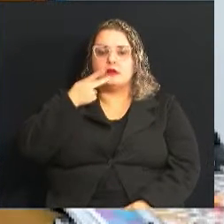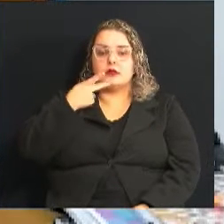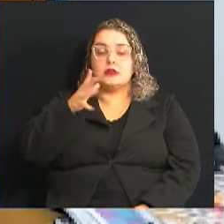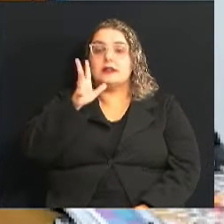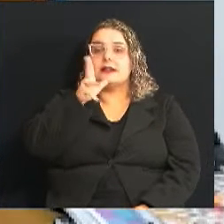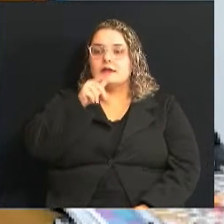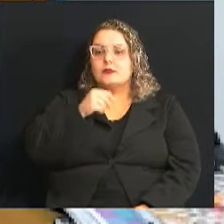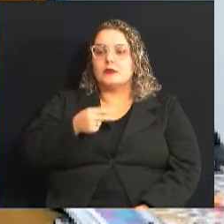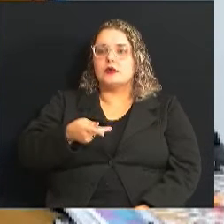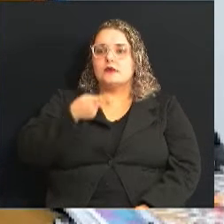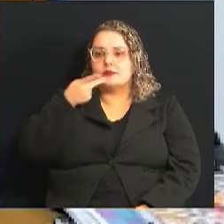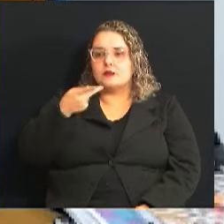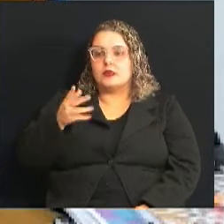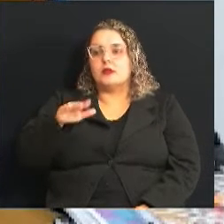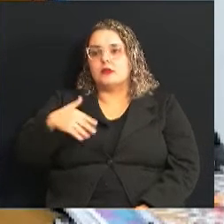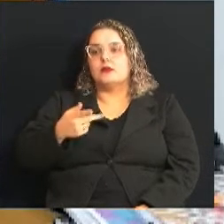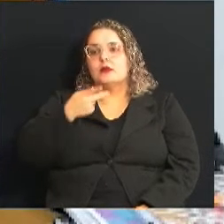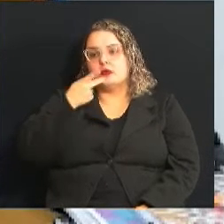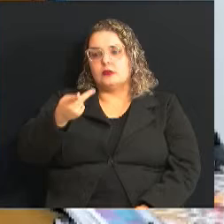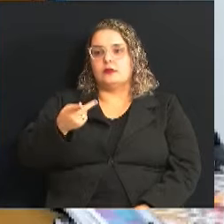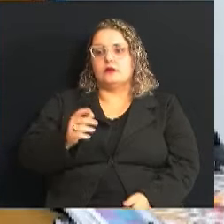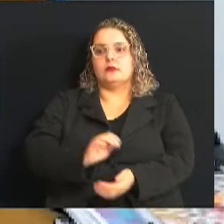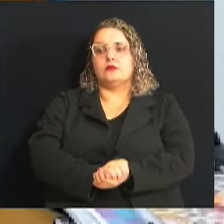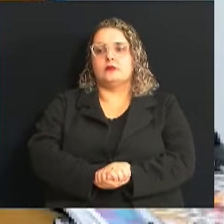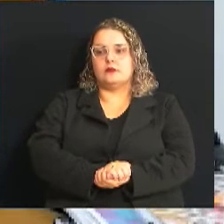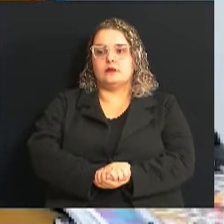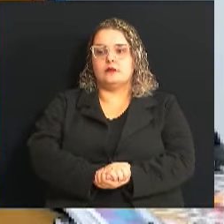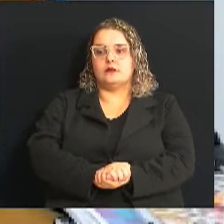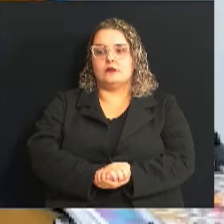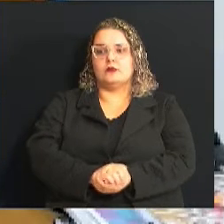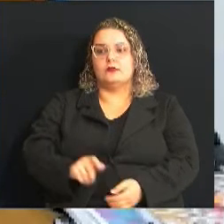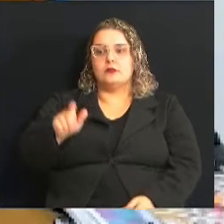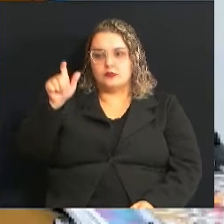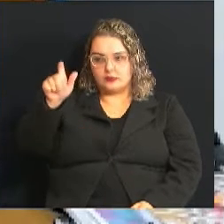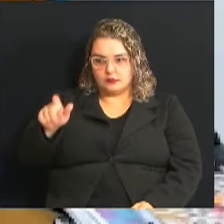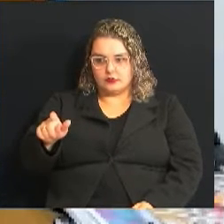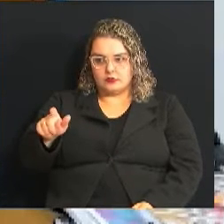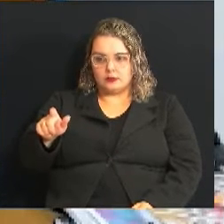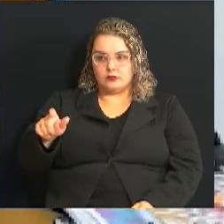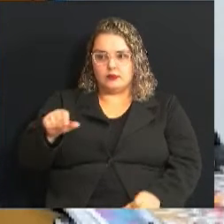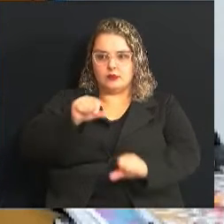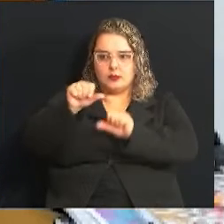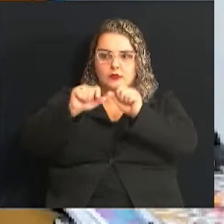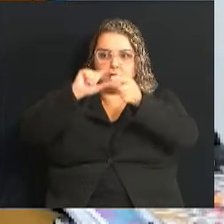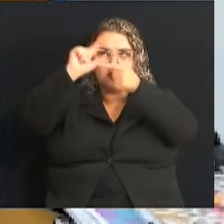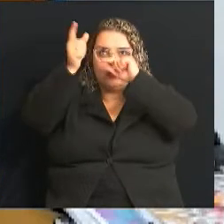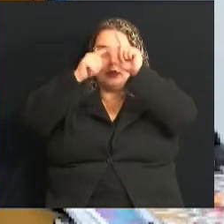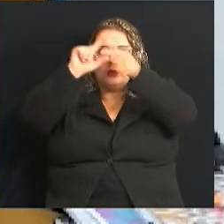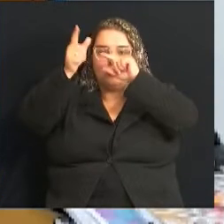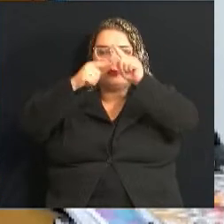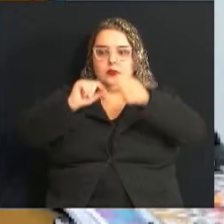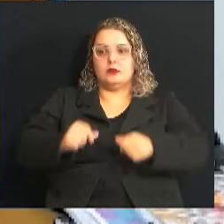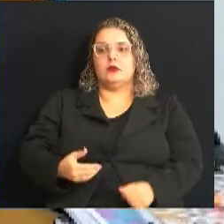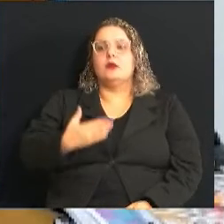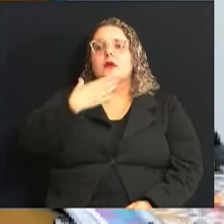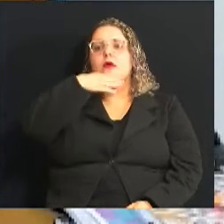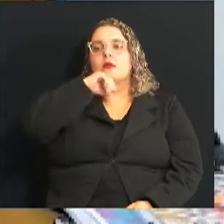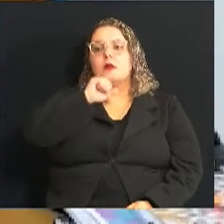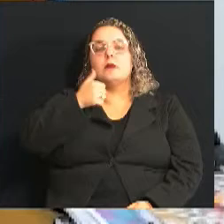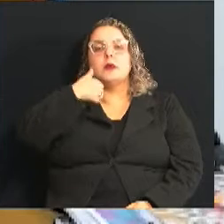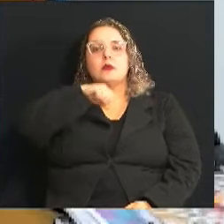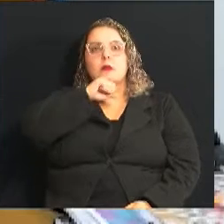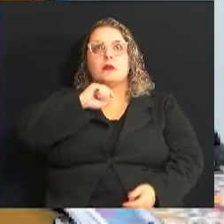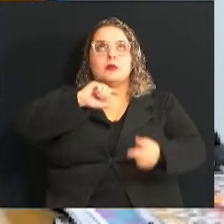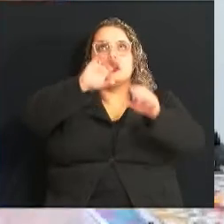notícia, e quando diz, elas comentam assim: fulano virou estrelinha, a mamãe ou o papai está no céu,